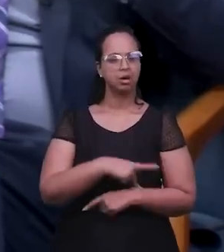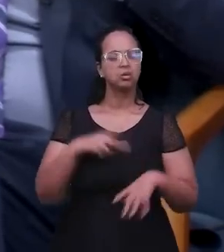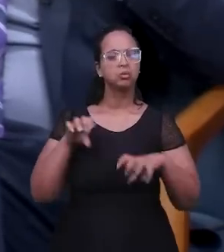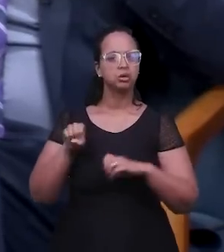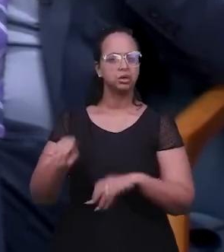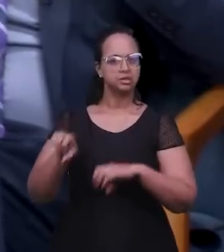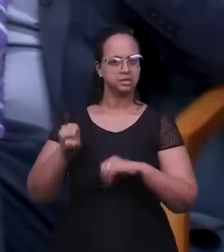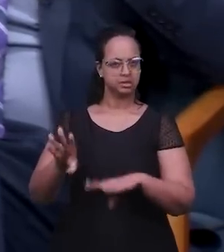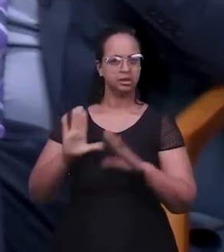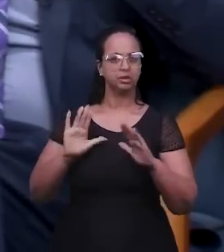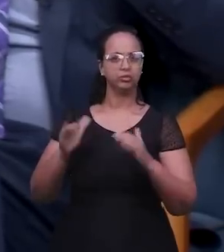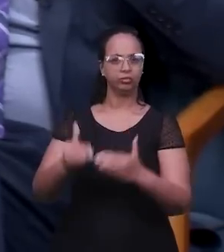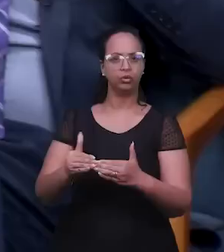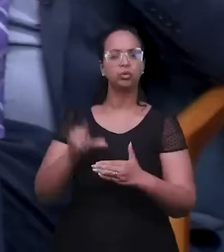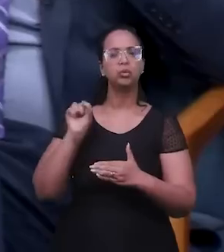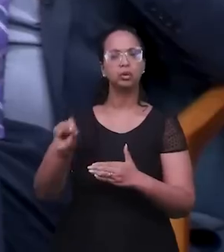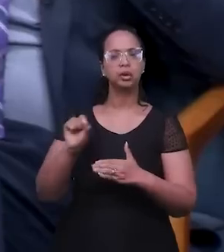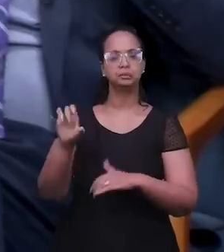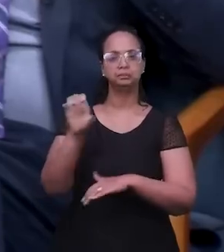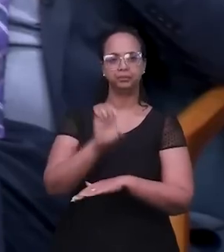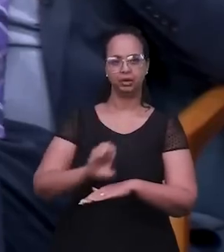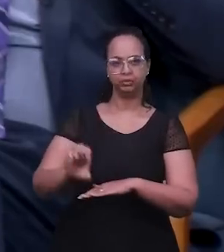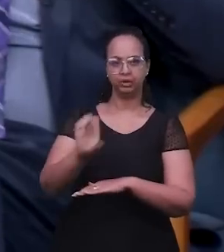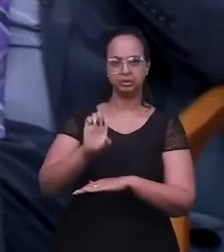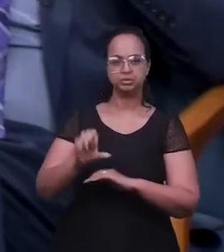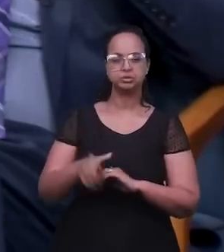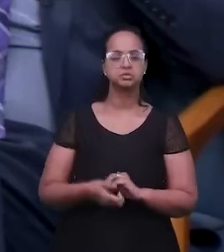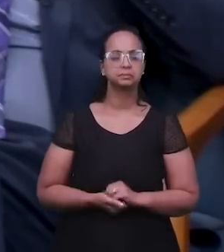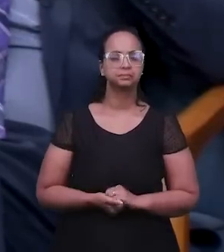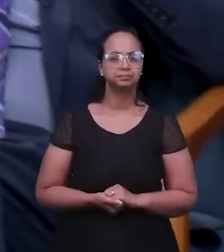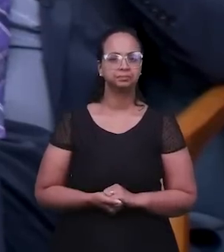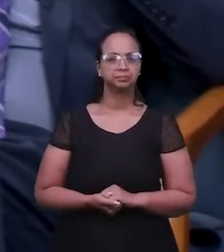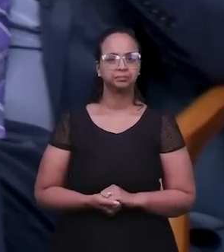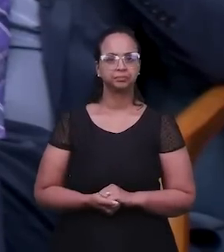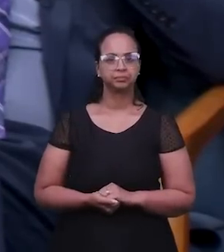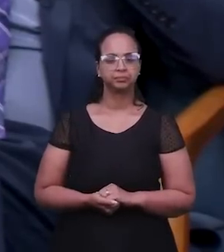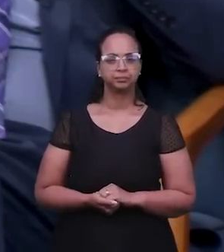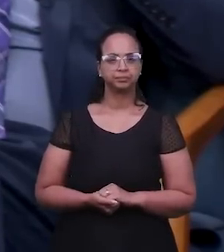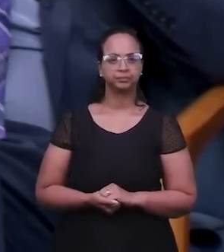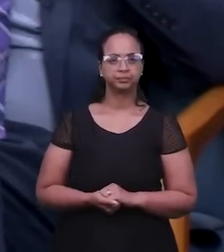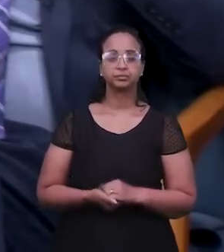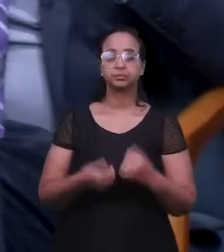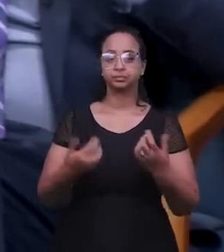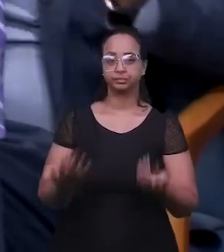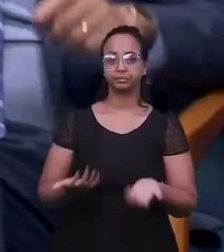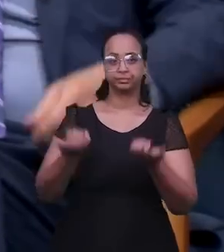usamos aquilo que Paulo ensina, especialmente na carta aos Efésios.